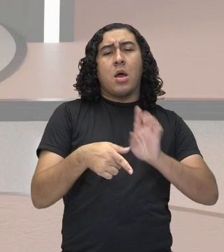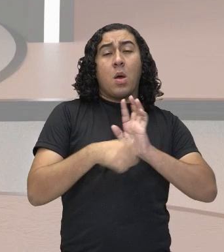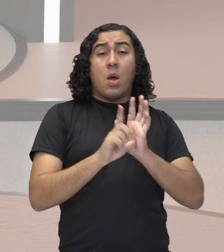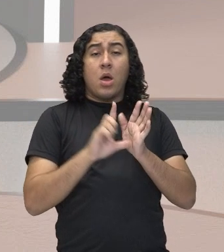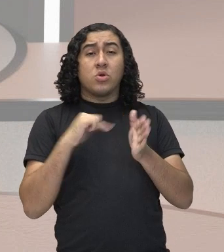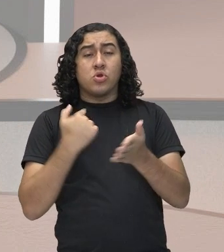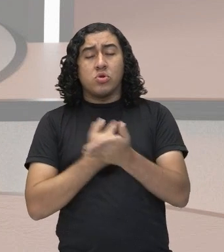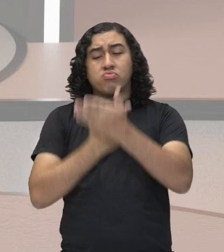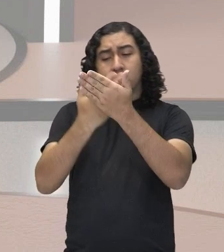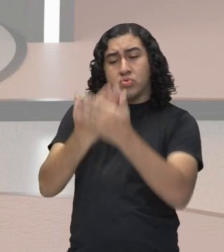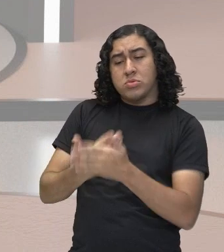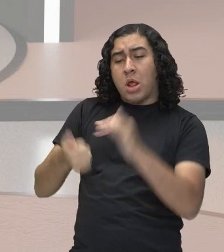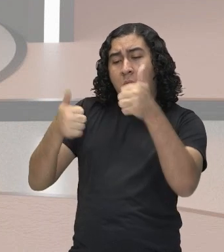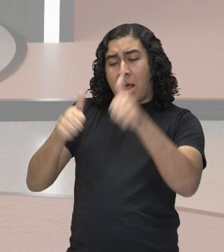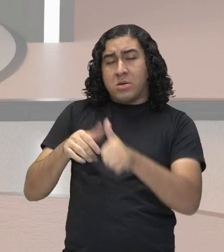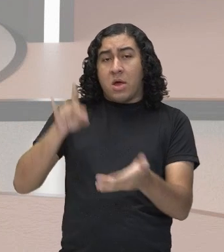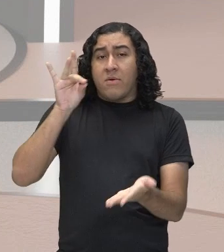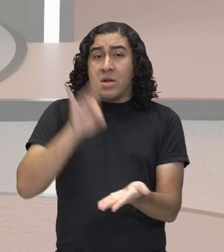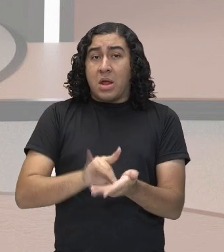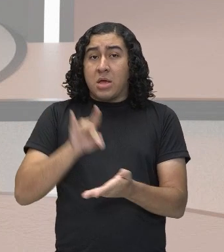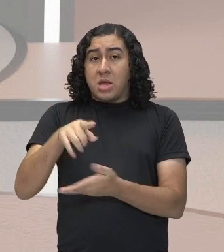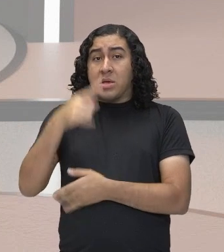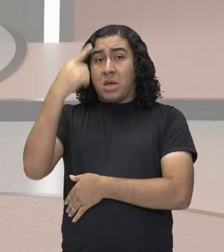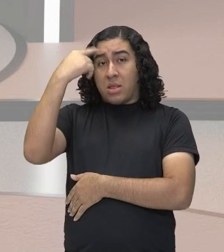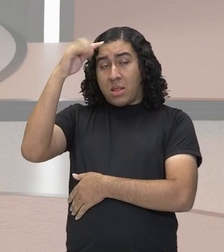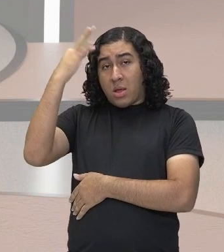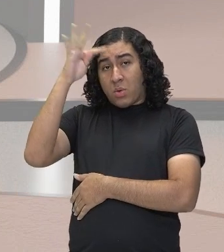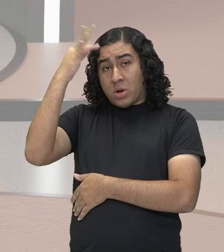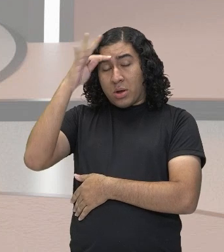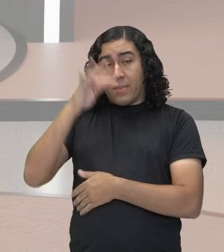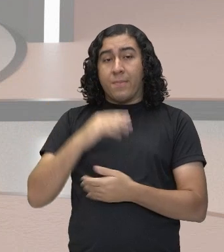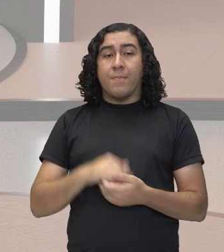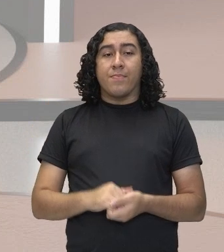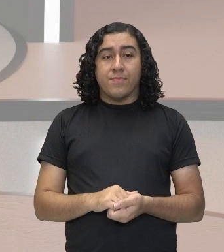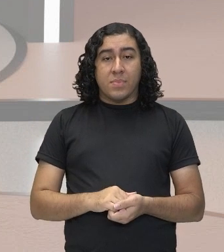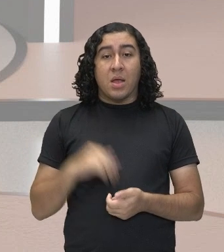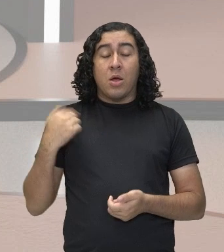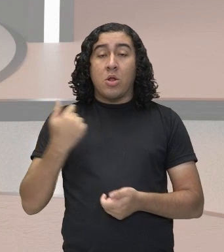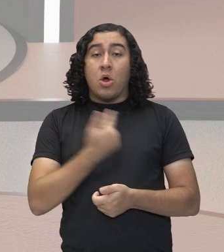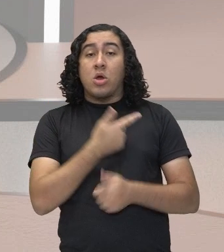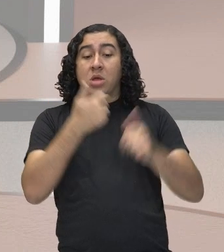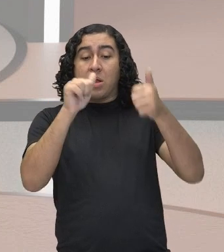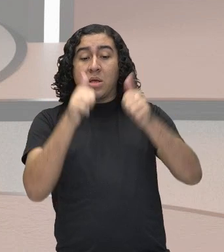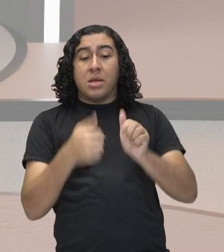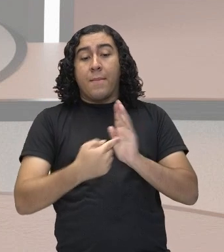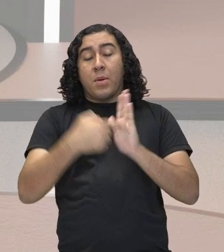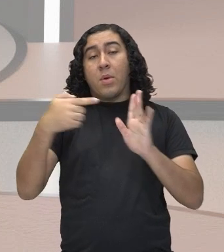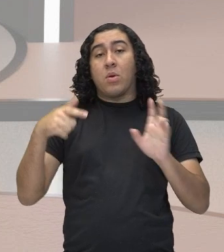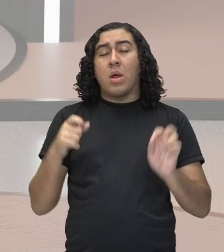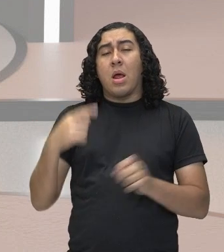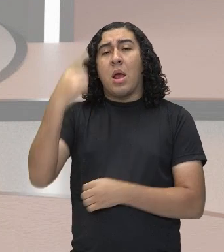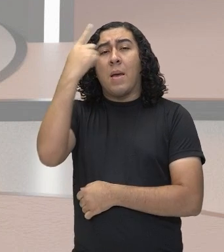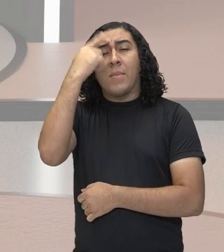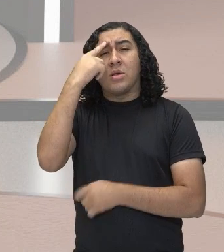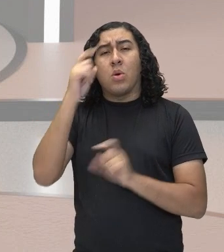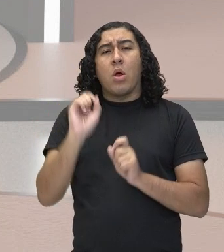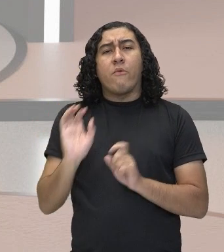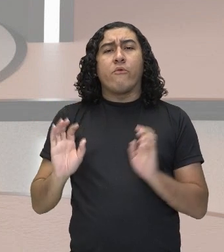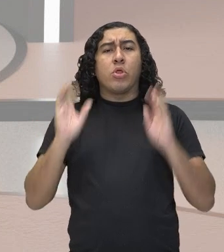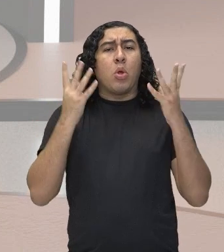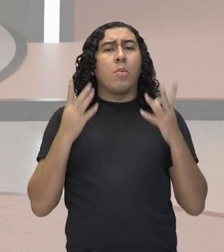aprofundarmos o pensamento de Husserl, que é a fenomenologia, nós vamos então primeiro pensar o que é um